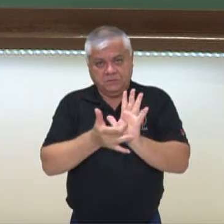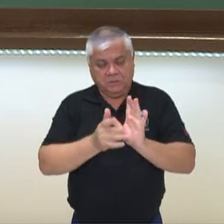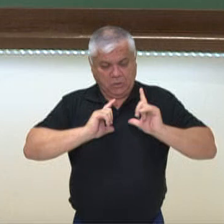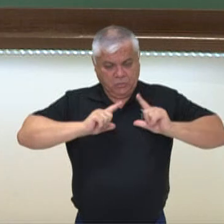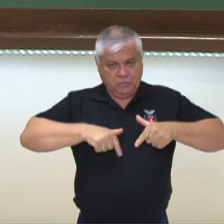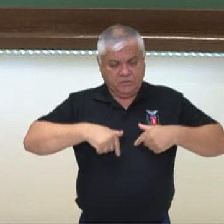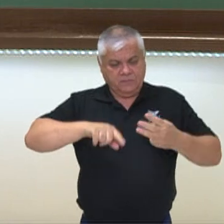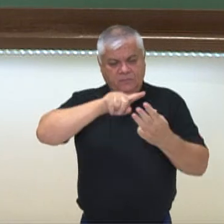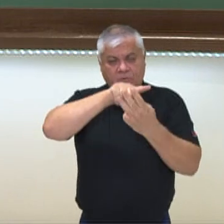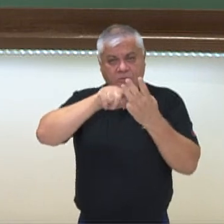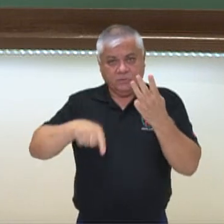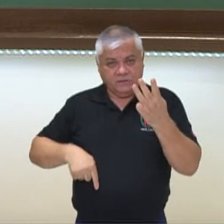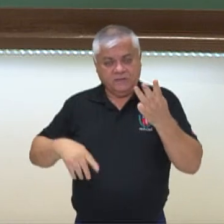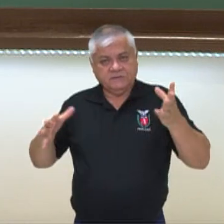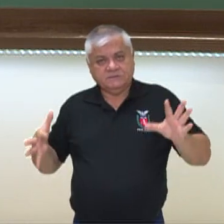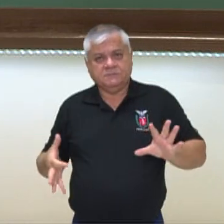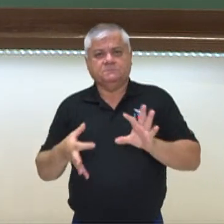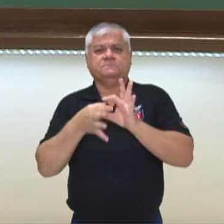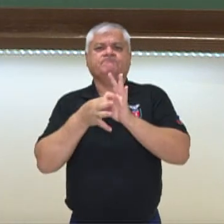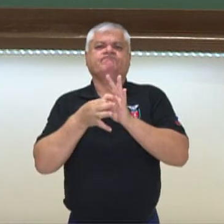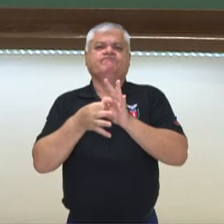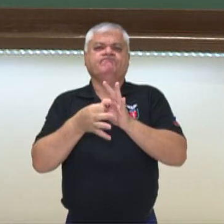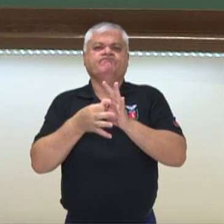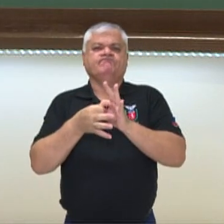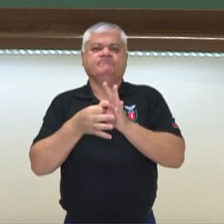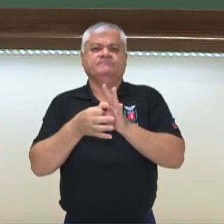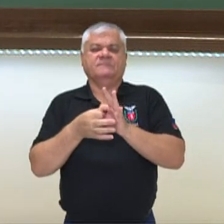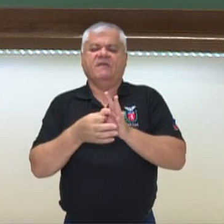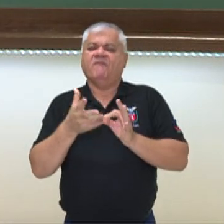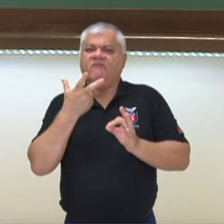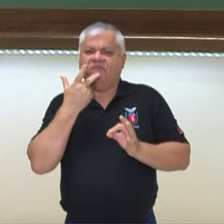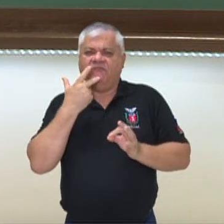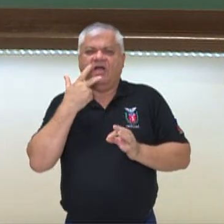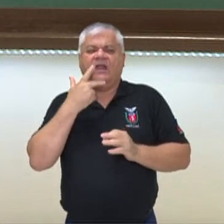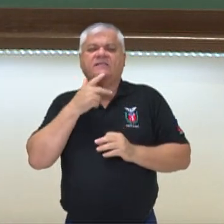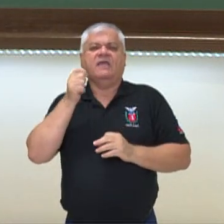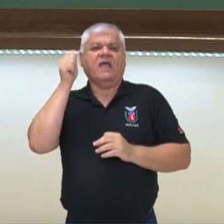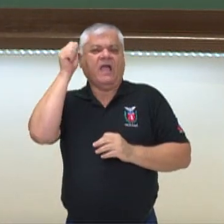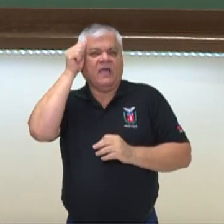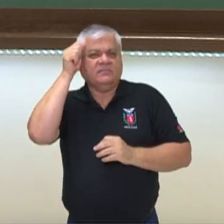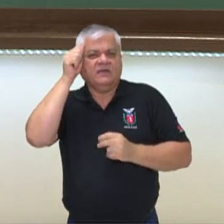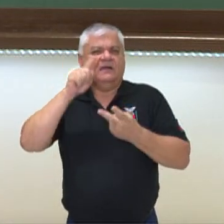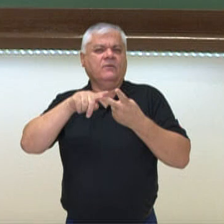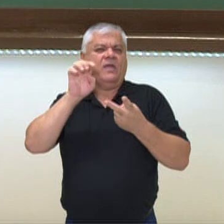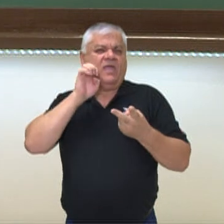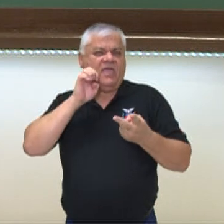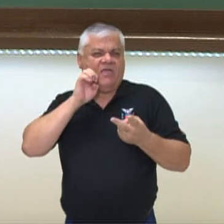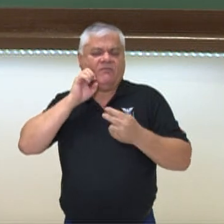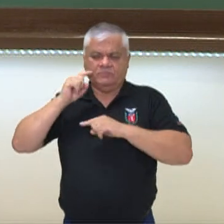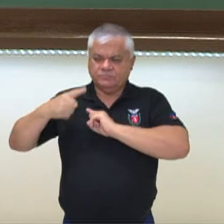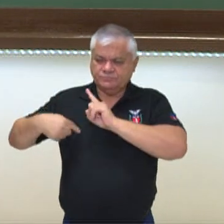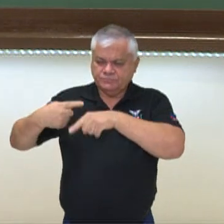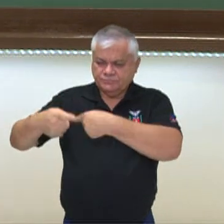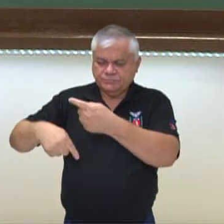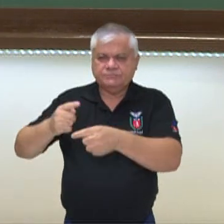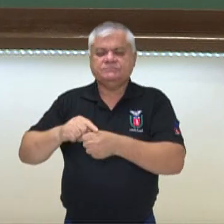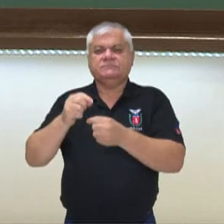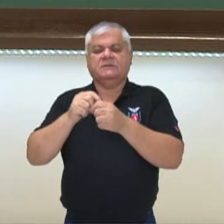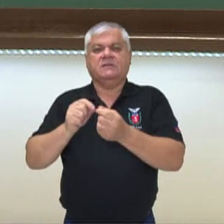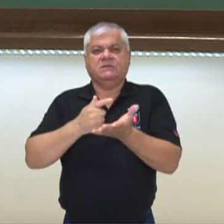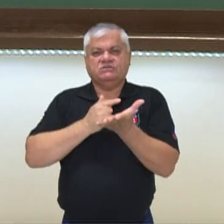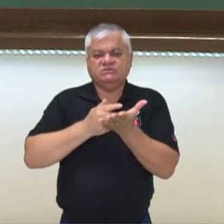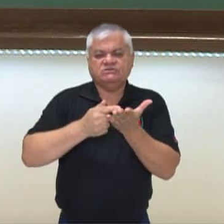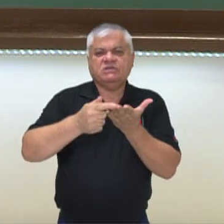têm muita conexão, porque eles todos falam da raça adâmica, de Adão e Eva, todos falam da Gênese, do